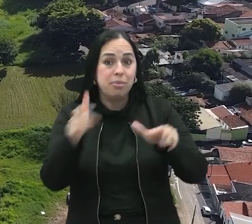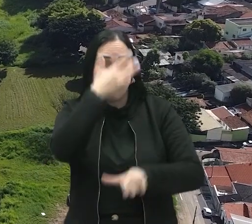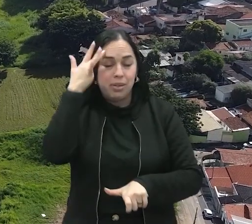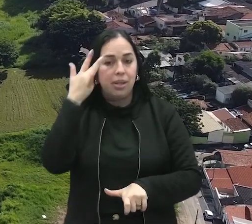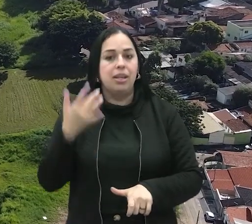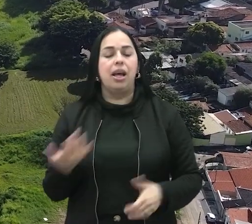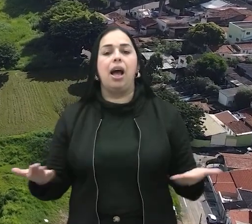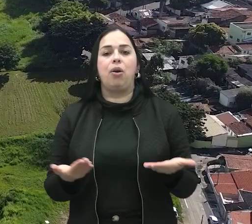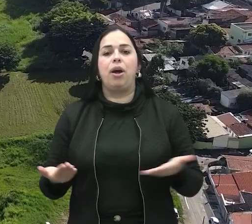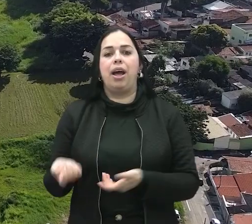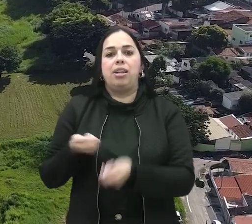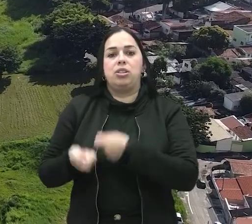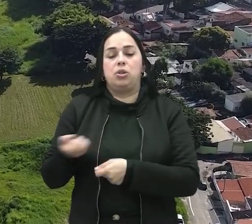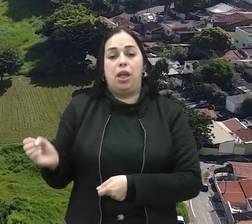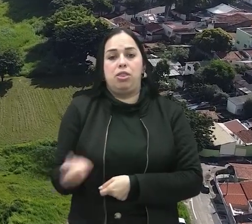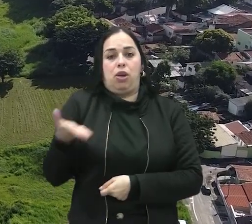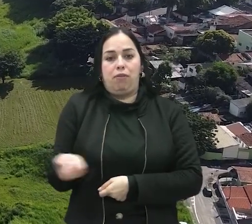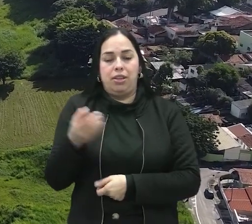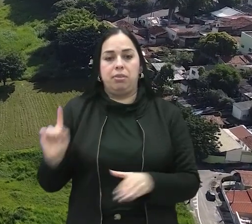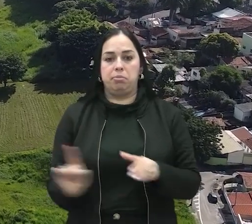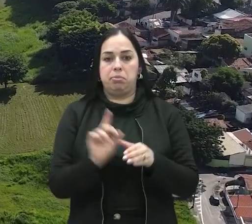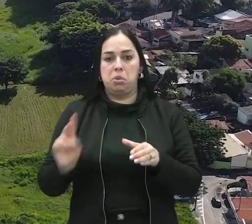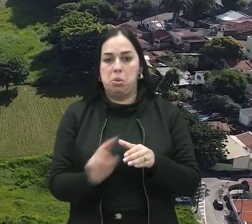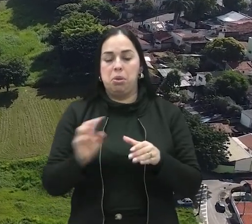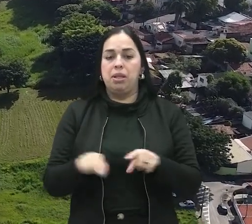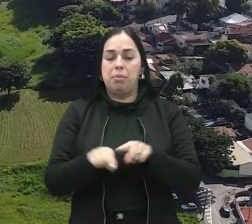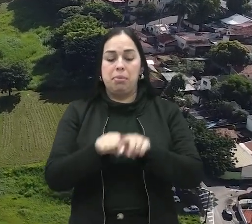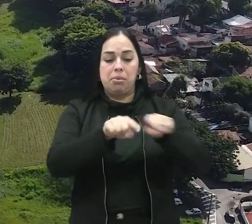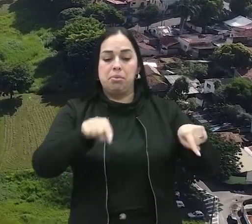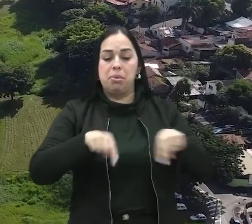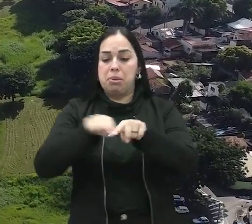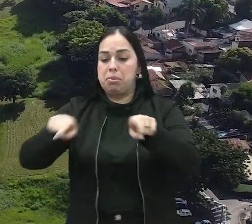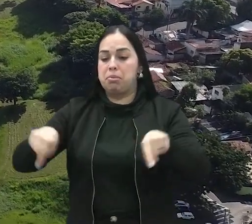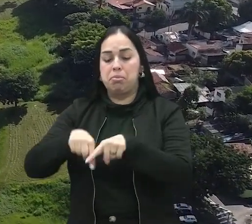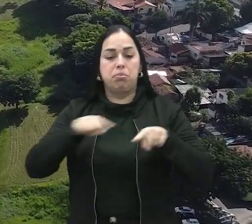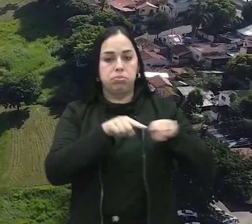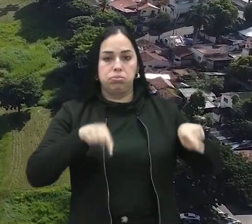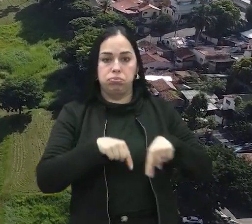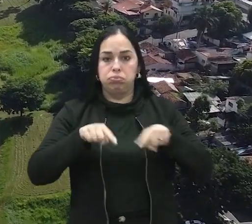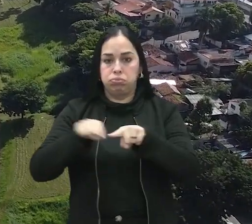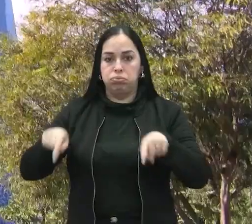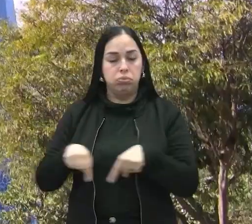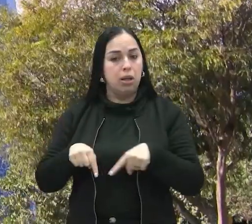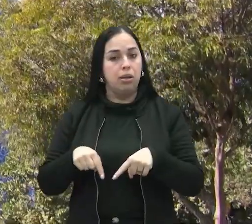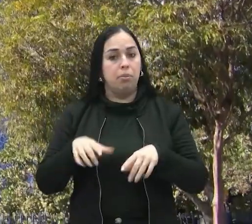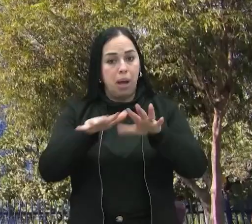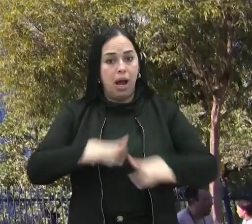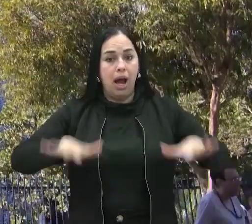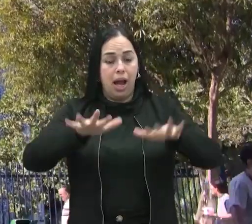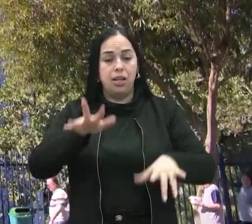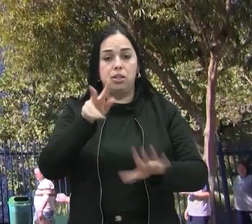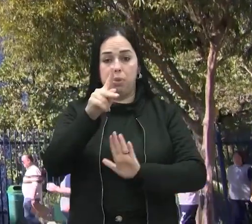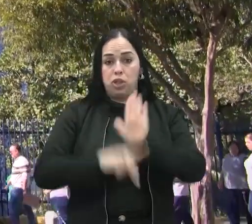A nova estrutura administrativa é composta por gabinete, departamentos e divisões voltadas para áreas